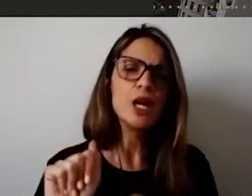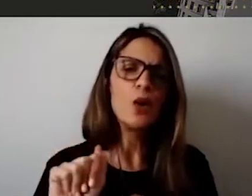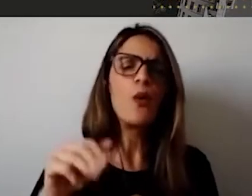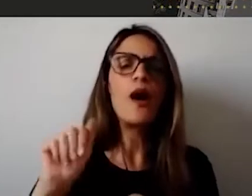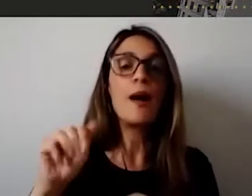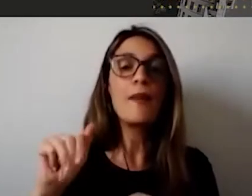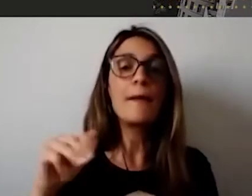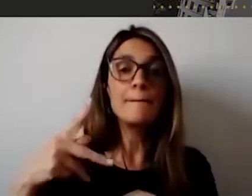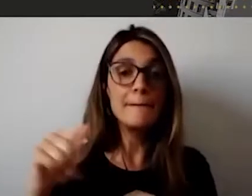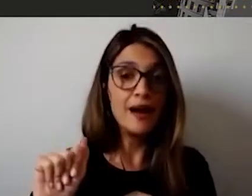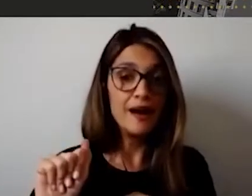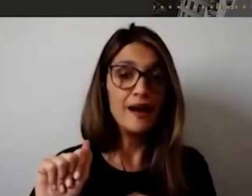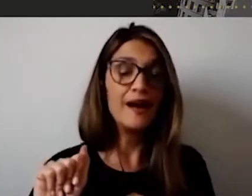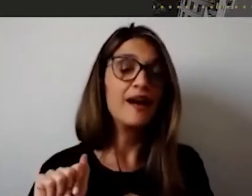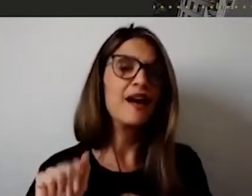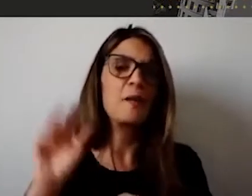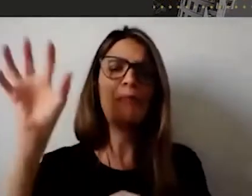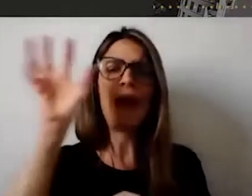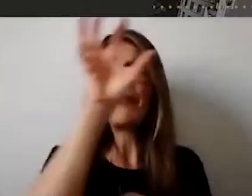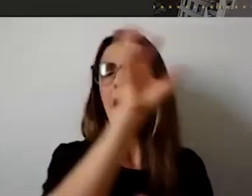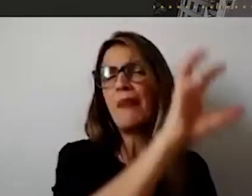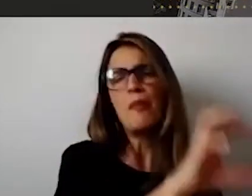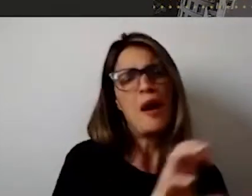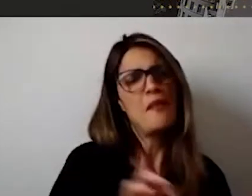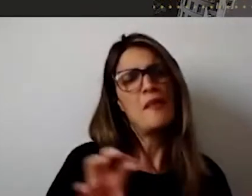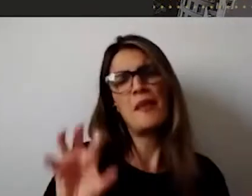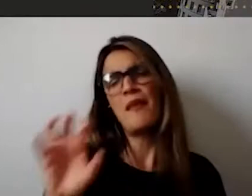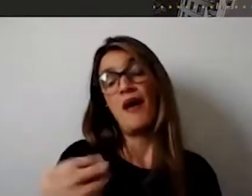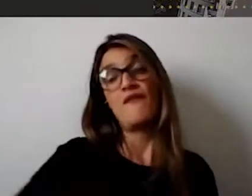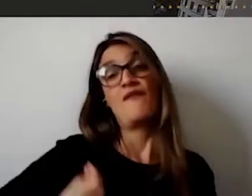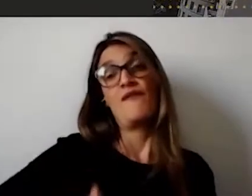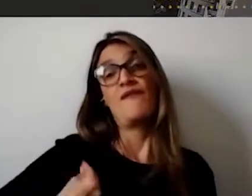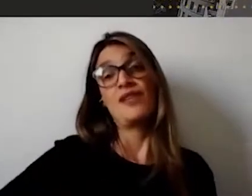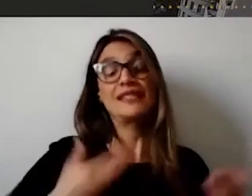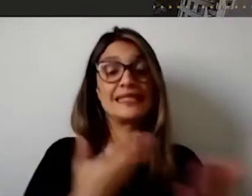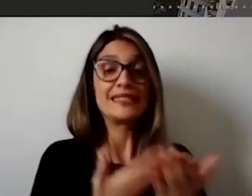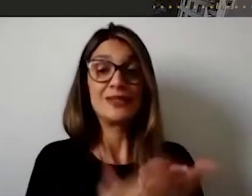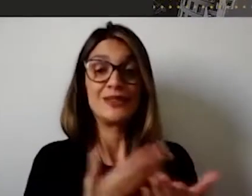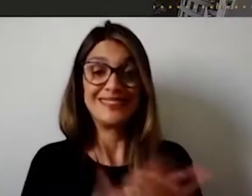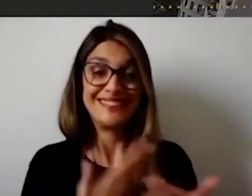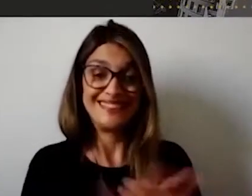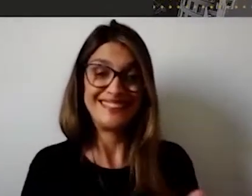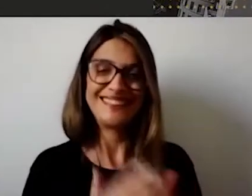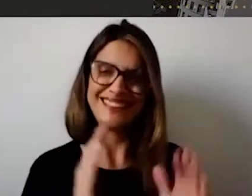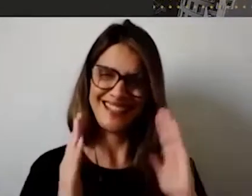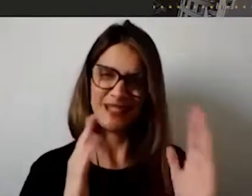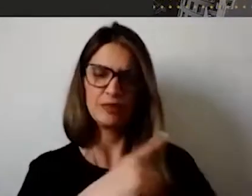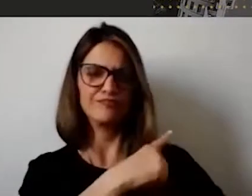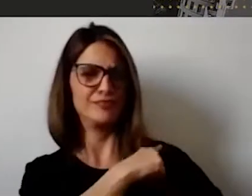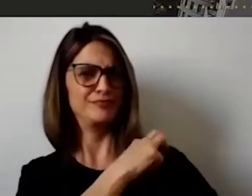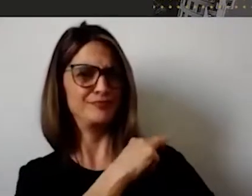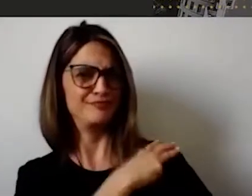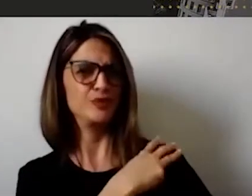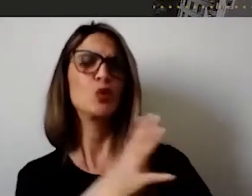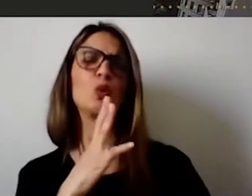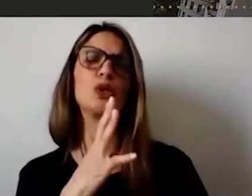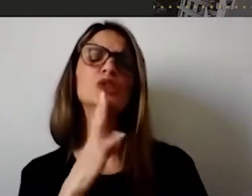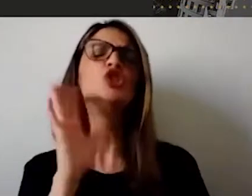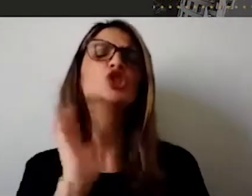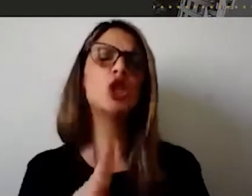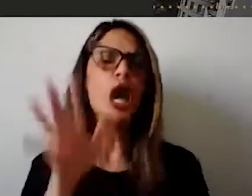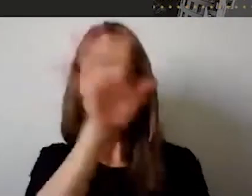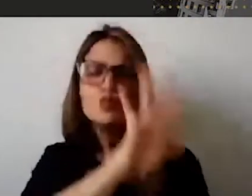final da minha vida de estudante, naquela época secundária, de ensino médio, eu tinha conhecido já todos os